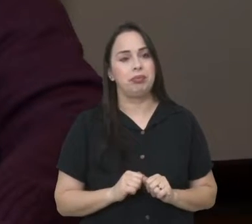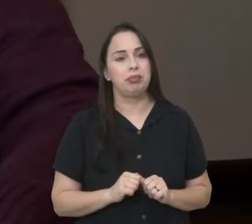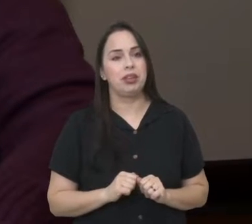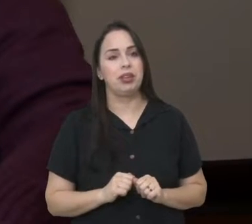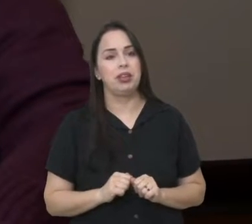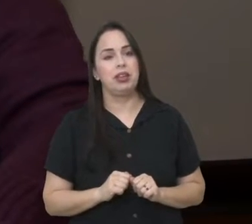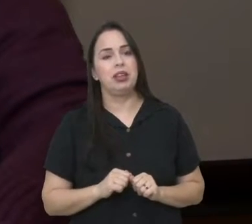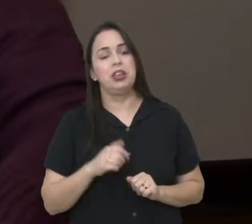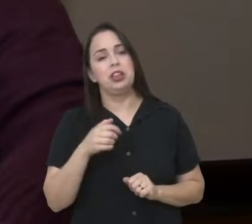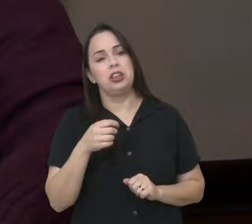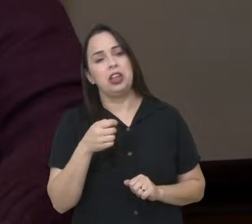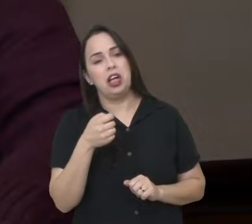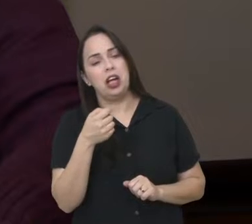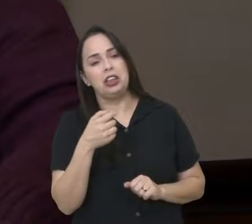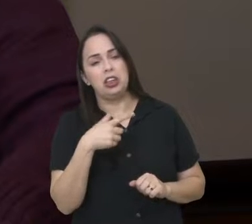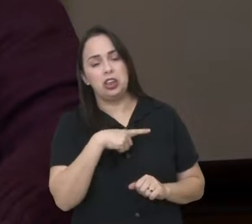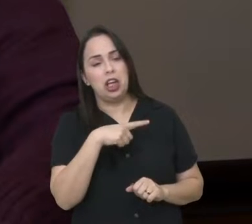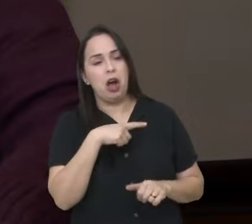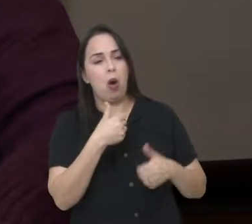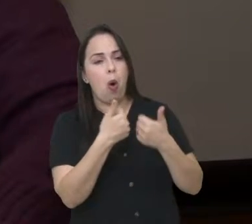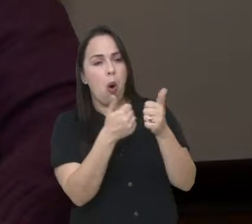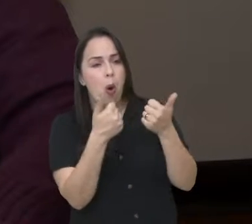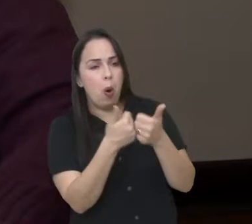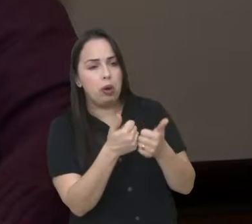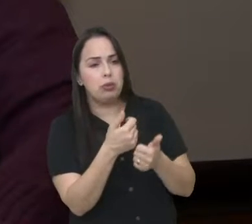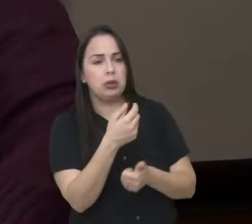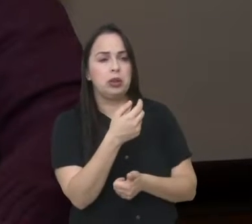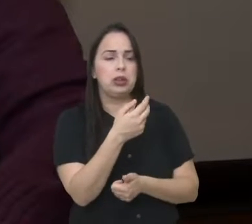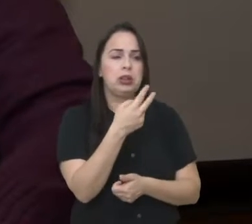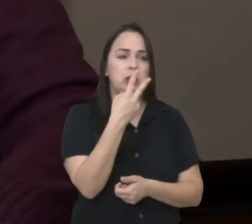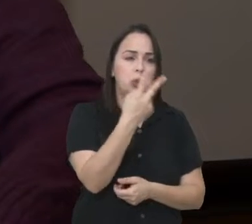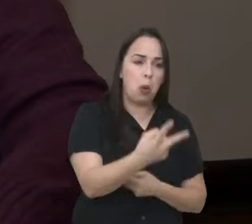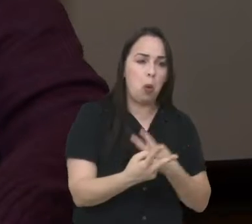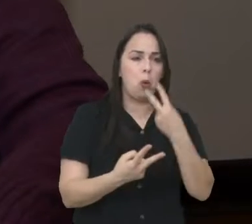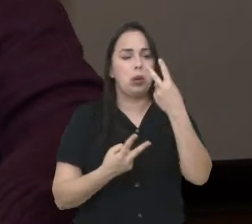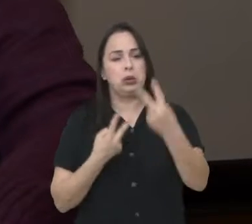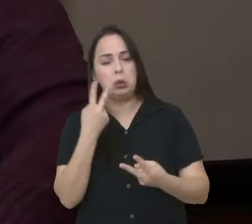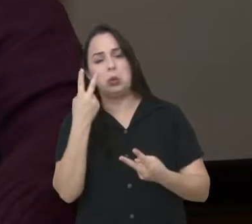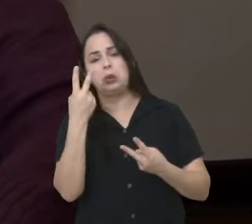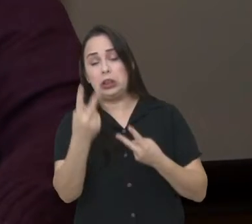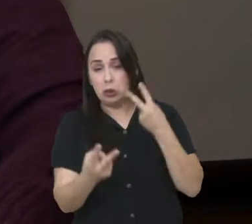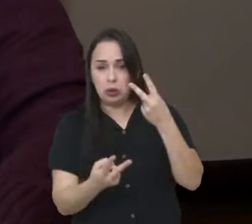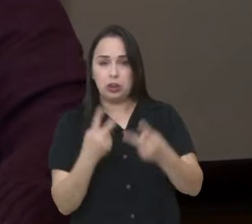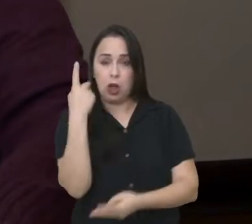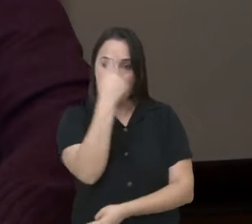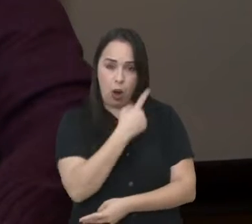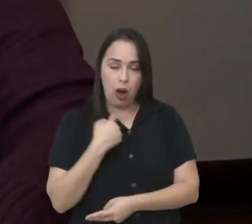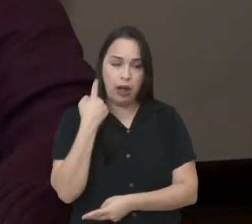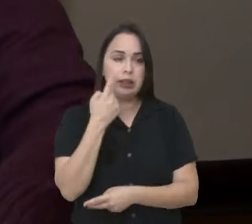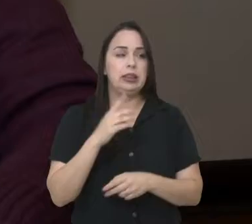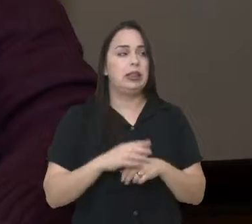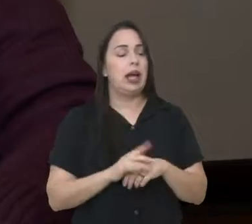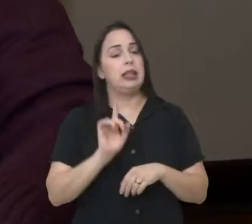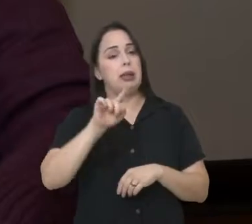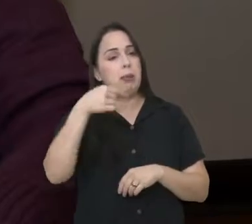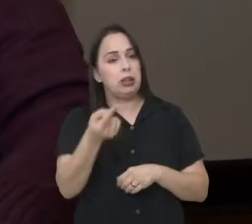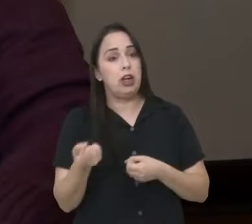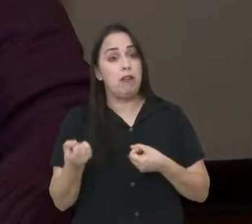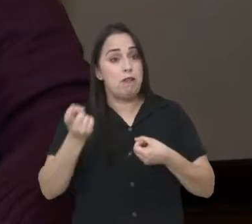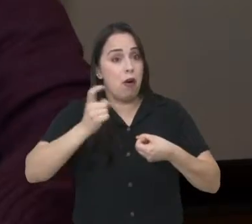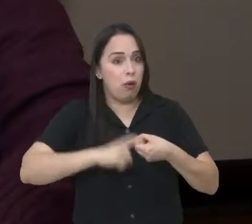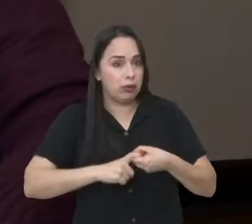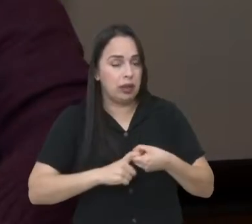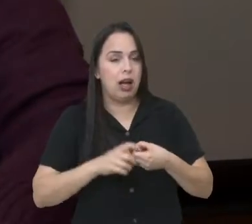ônibus assim, 2 horas, depois 4 horas tinha outra, e dava para mim ir 2 horas, depois à tarde eu voltava.